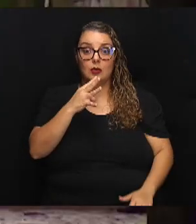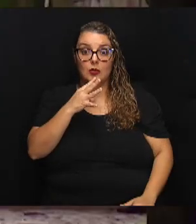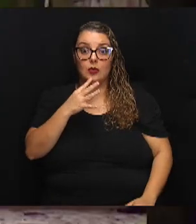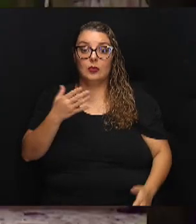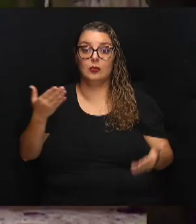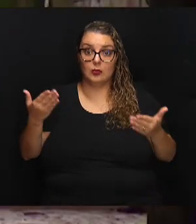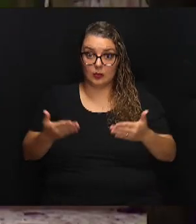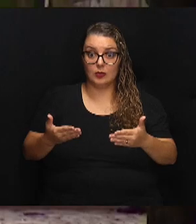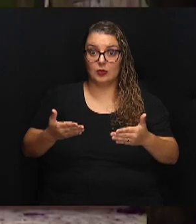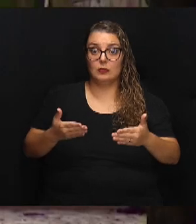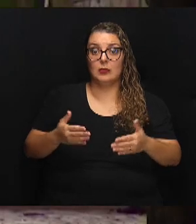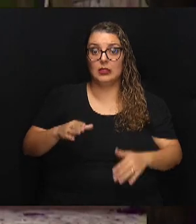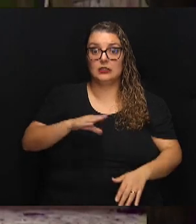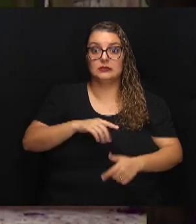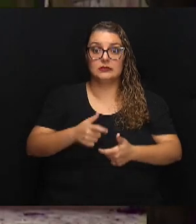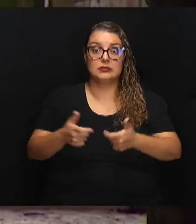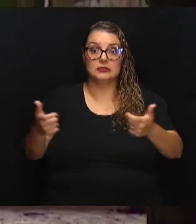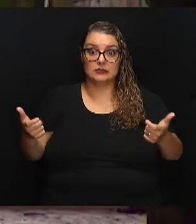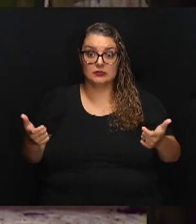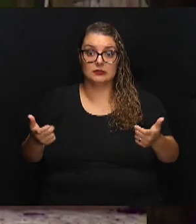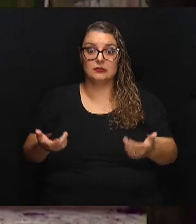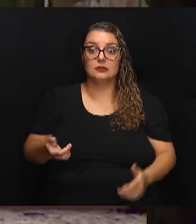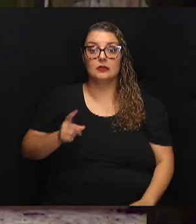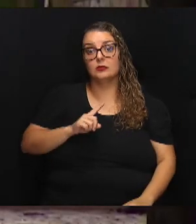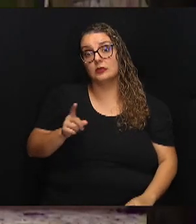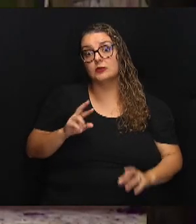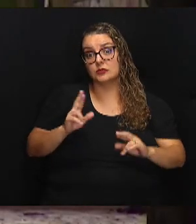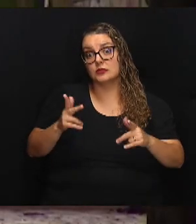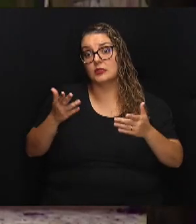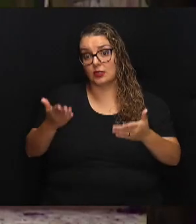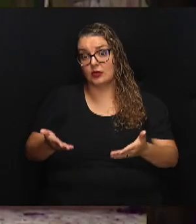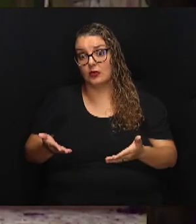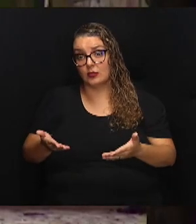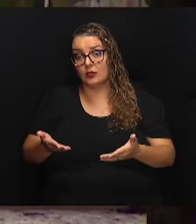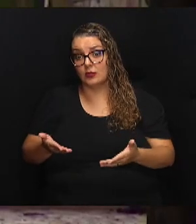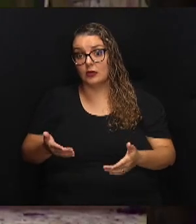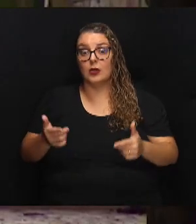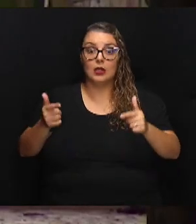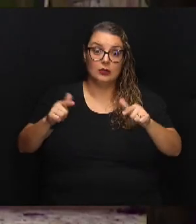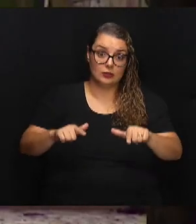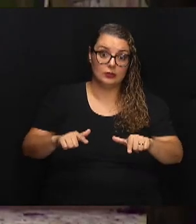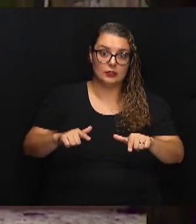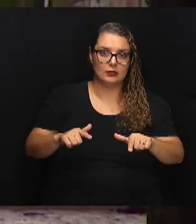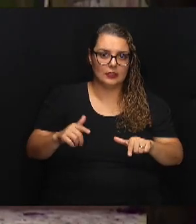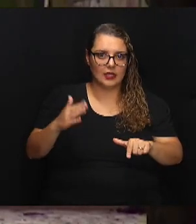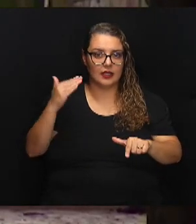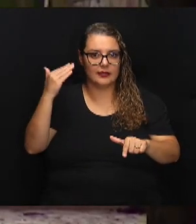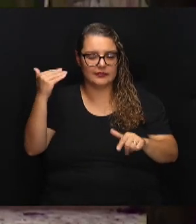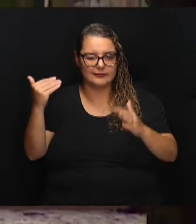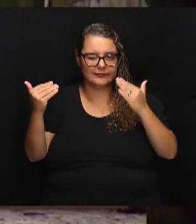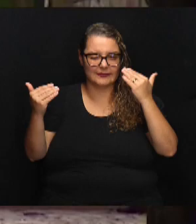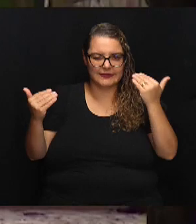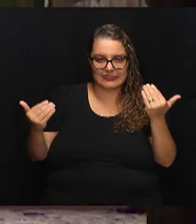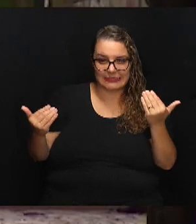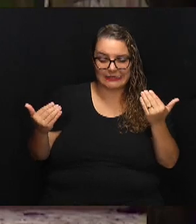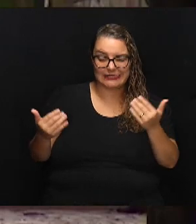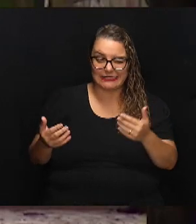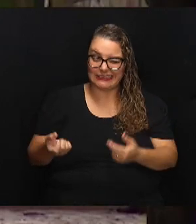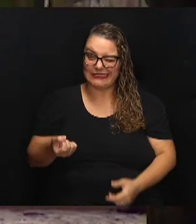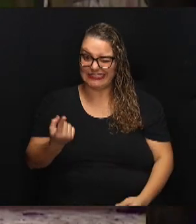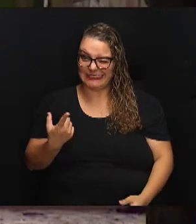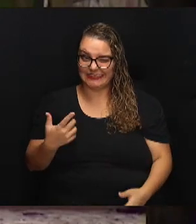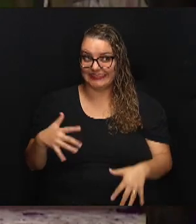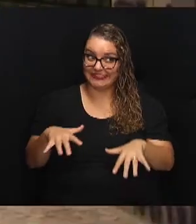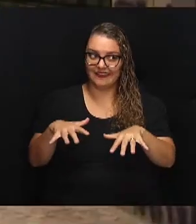pelas cidades grandes. Então, não muito diferente disso, o lugar foi ganhando esses contornos meio que